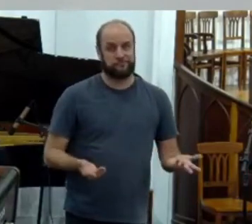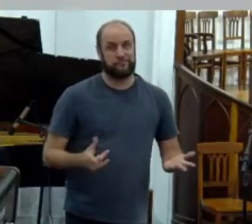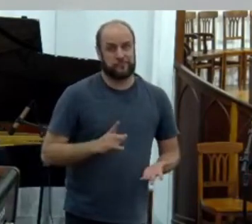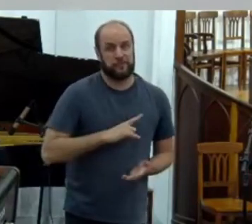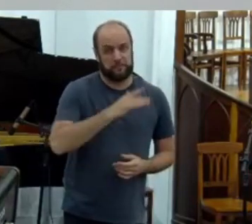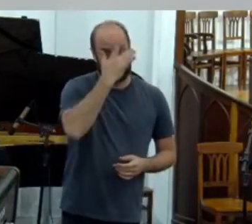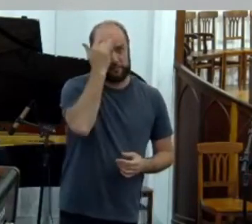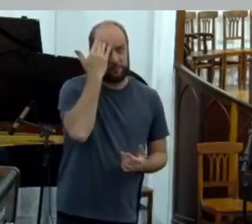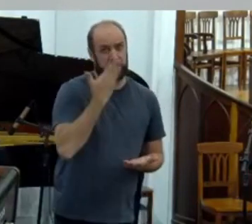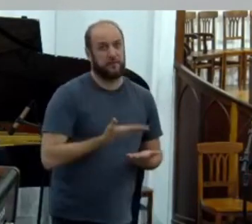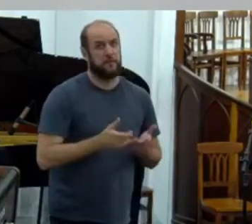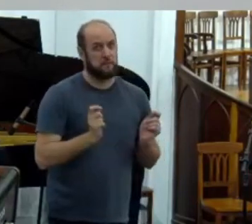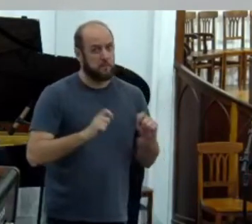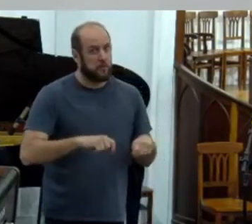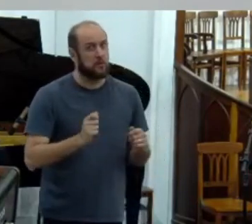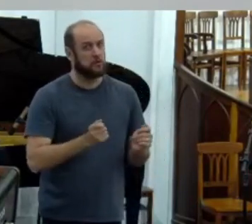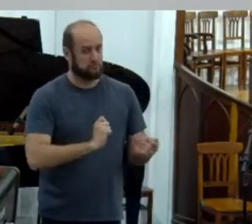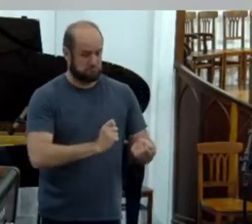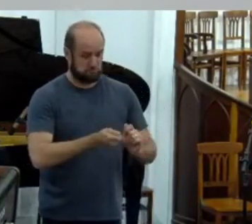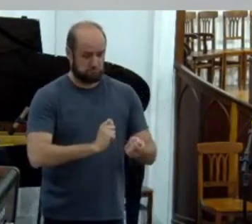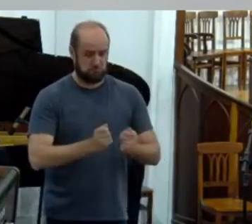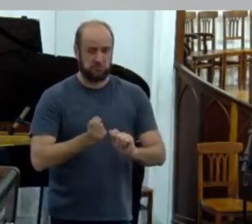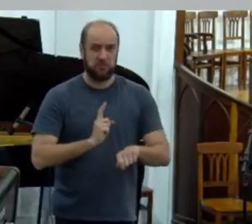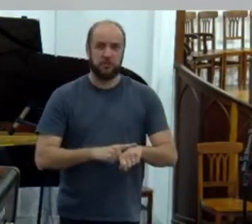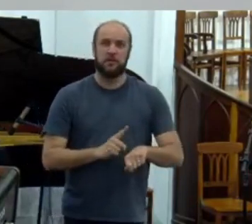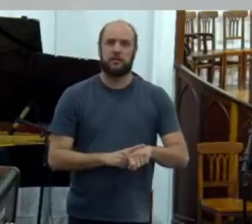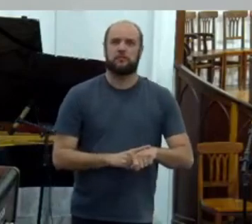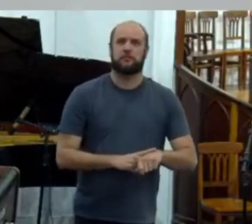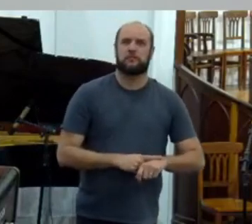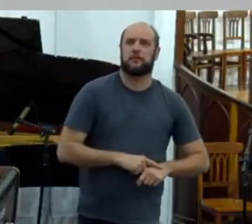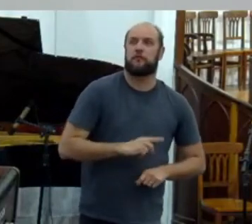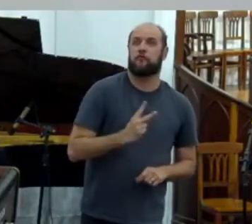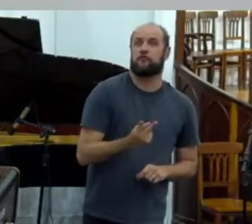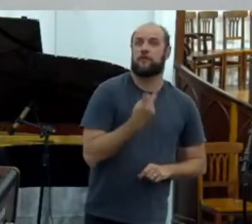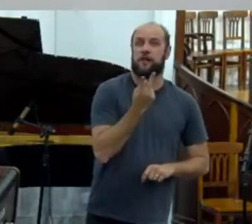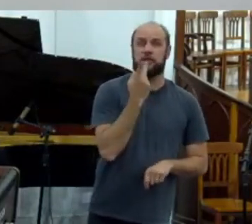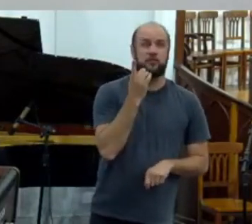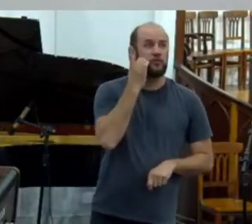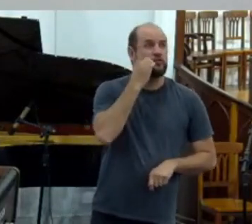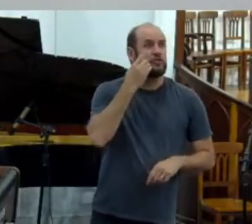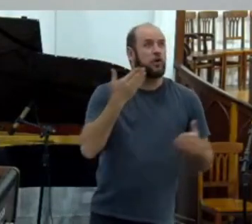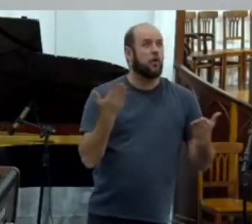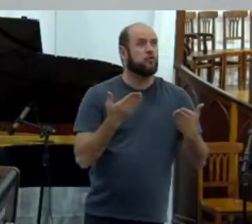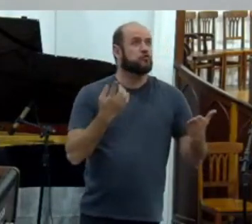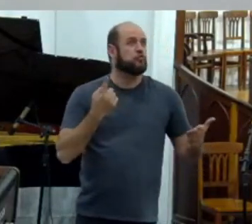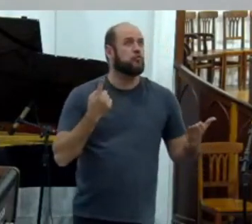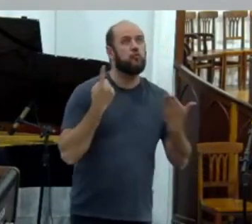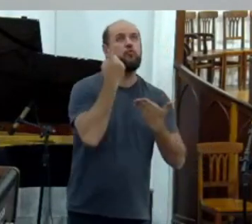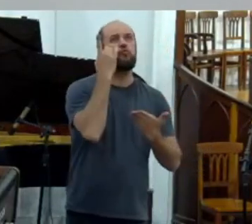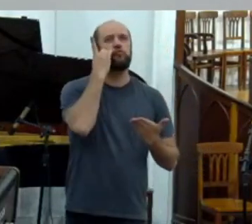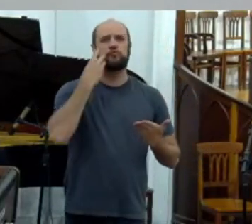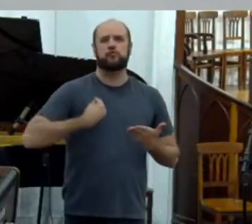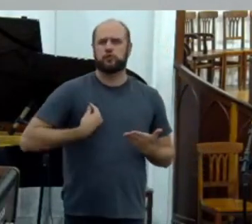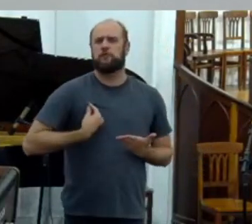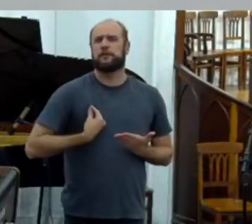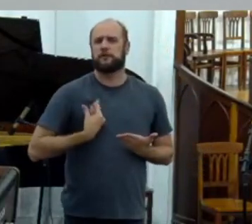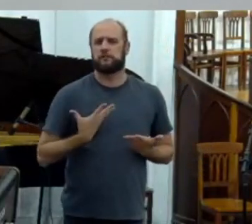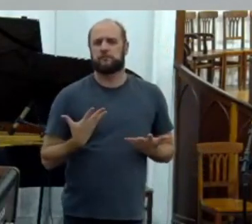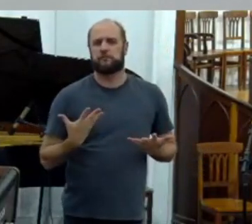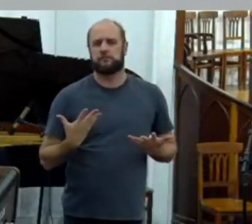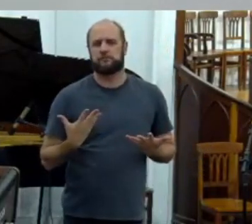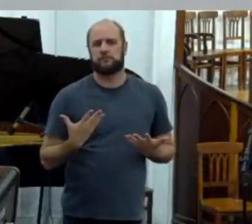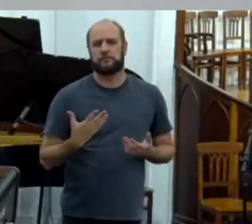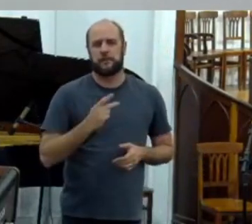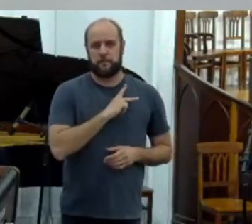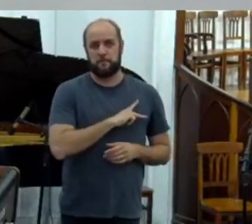que podem viver assim, e simplesmente valorizam o tempo, o dia de hoje, como se fosse o único dia a ser vivido. Ou como o